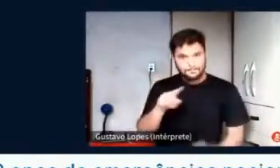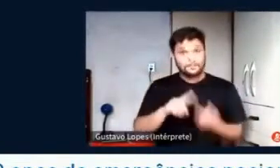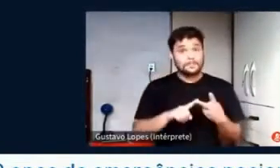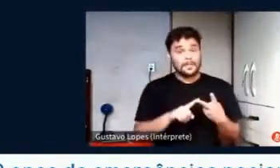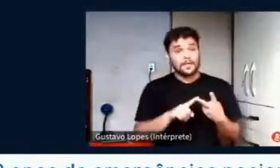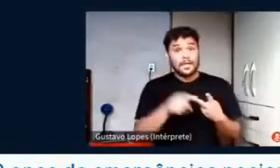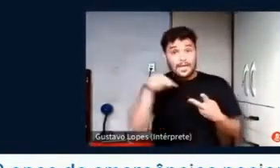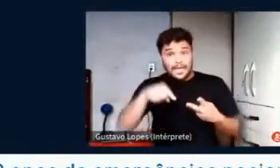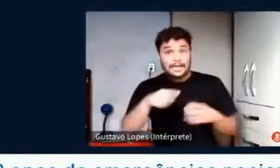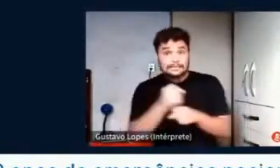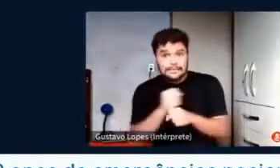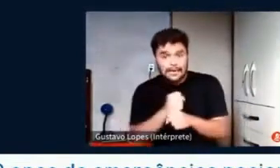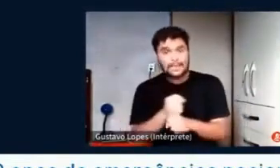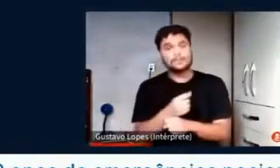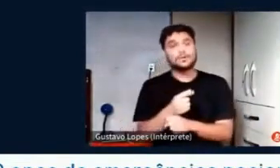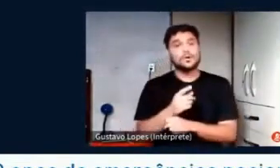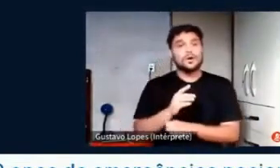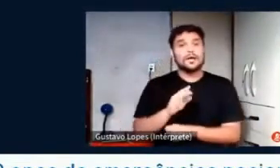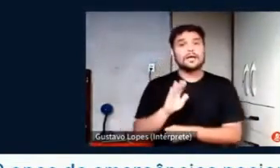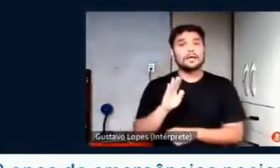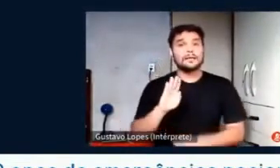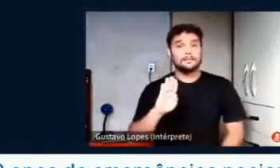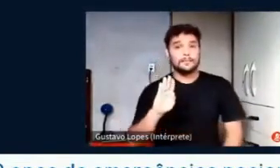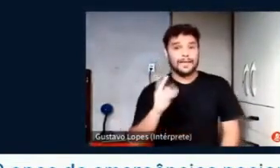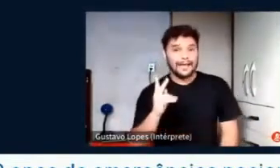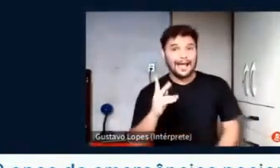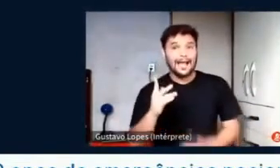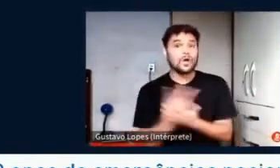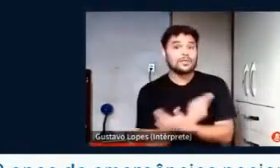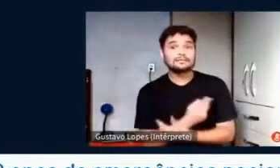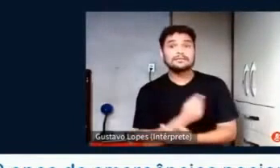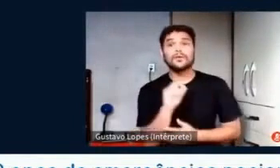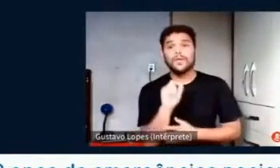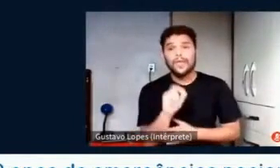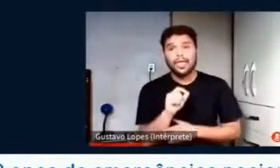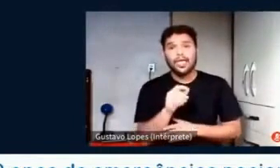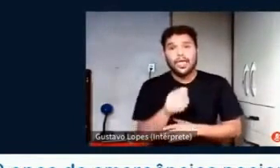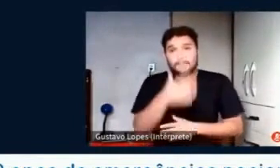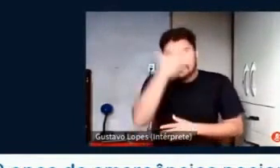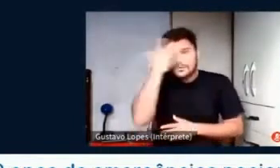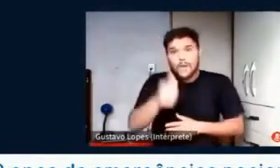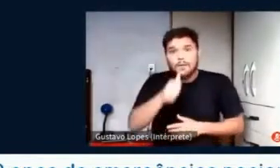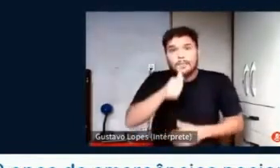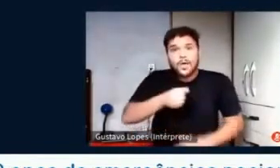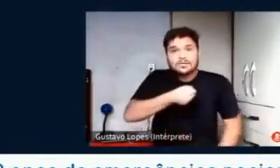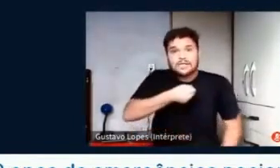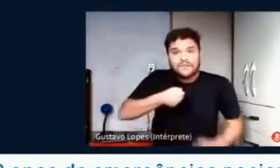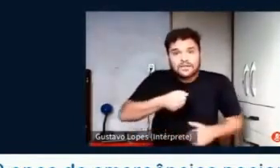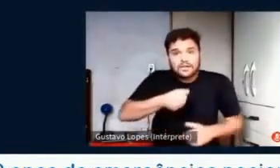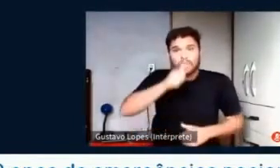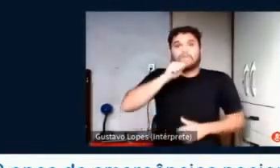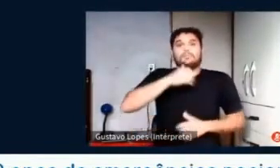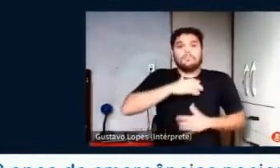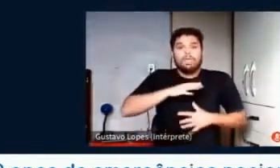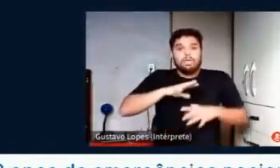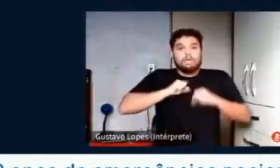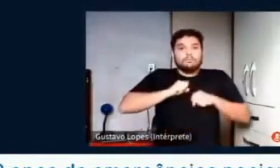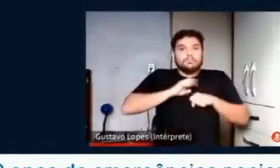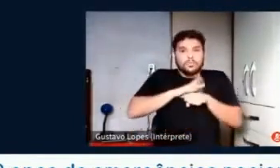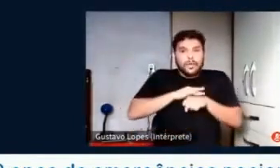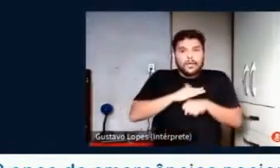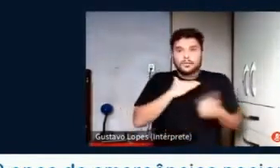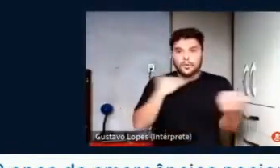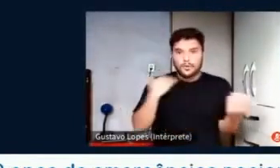tivemos a contaminação de cerveja, com morte de pessoas também por dietileno-glicol. Ou seja, os problemas,